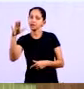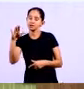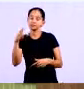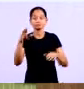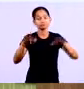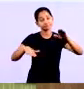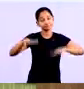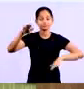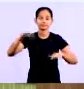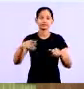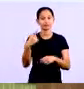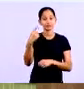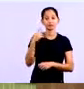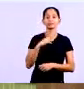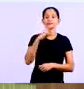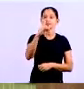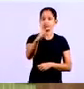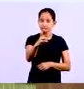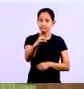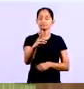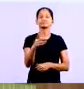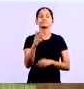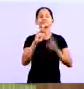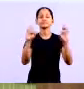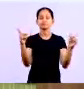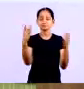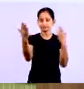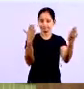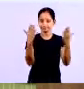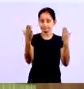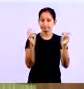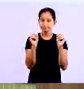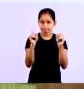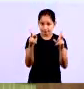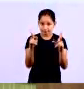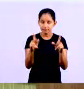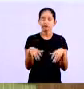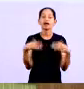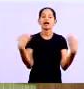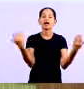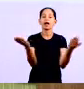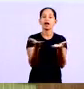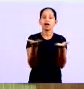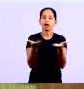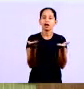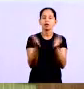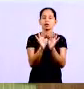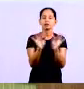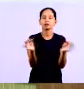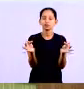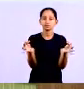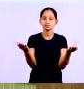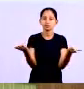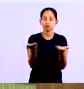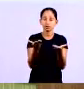atendido a questão aqui da diferença do lucro presumido e lucro real. Nós vamos trabalhar o Simples Nacional e o lucro presumido em aula. A gente vai calcular os impostos